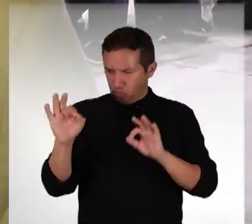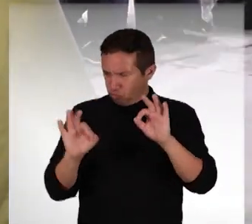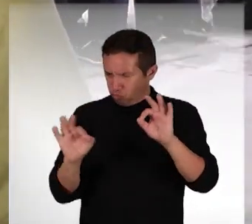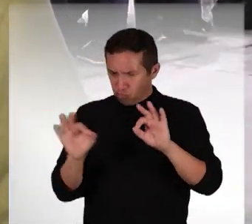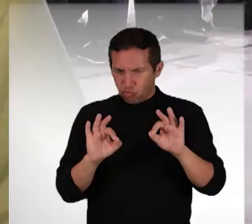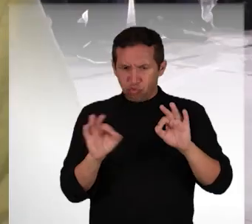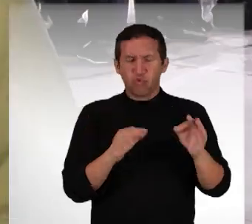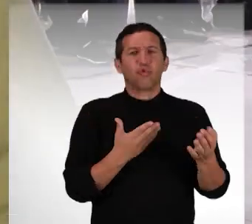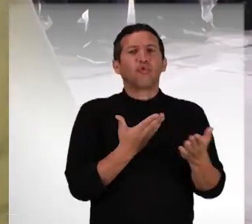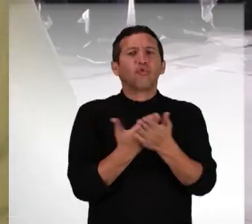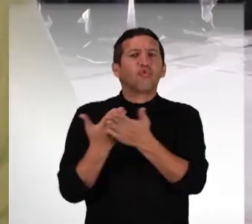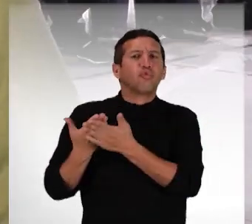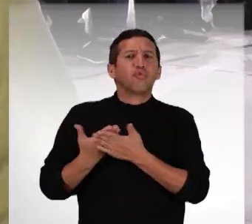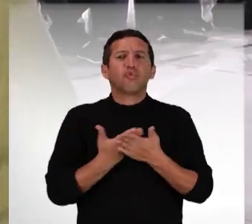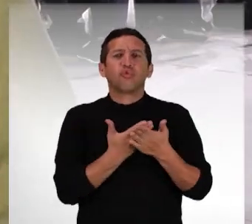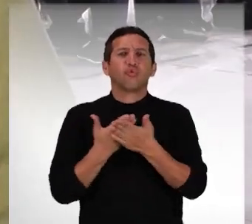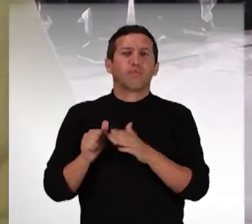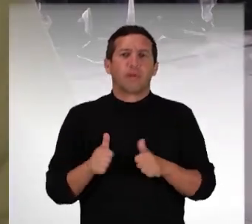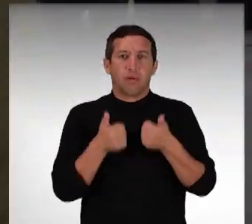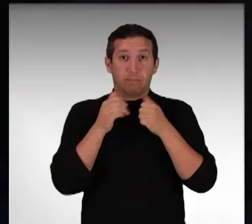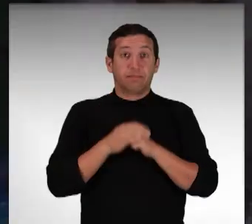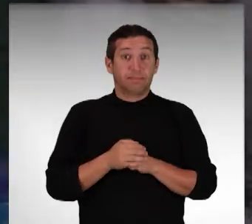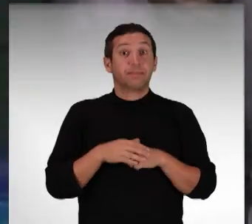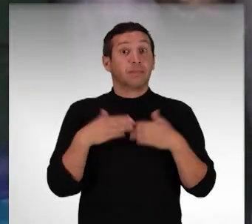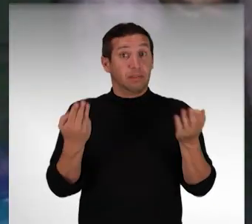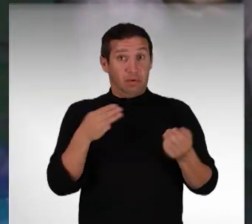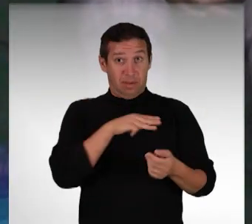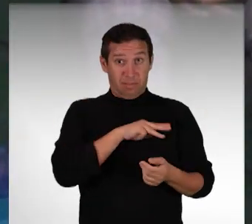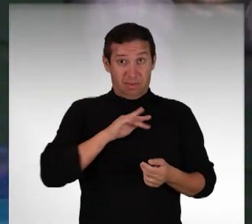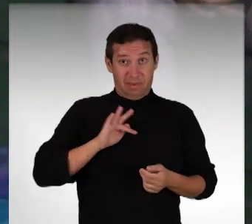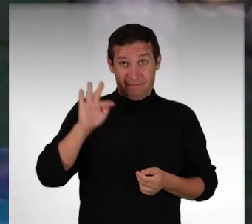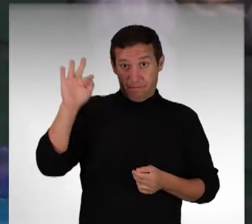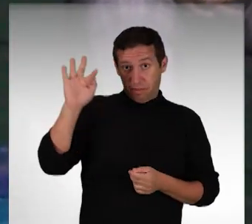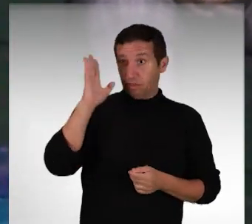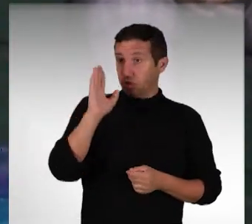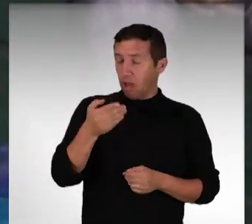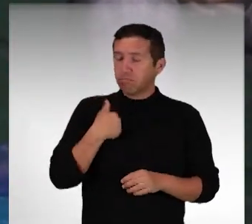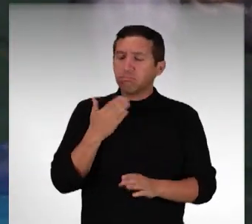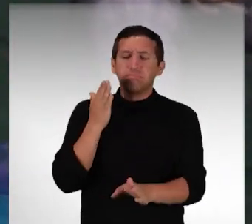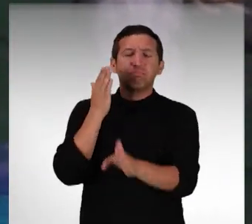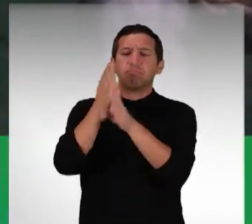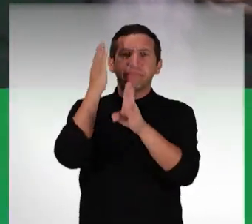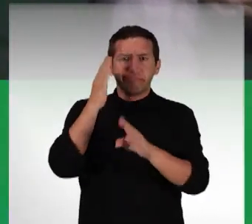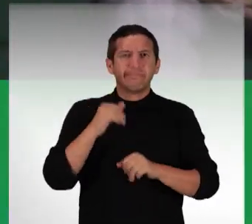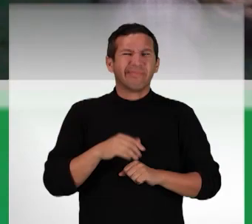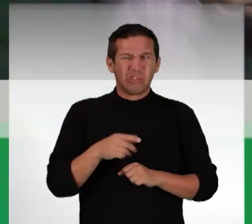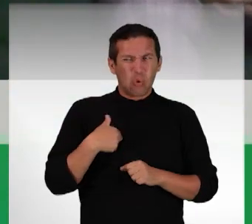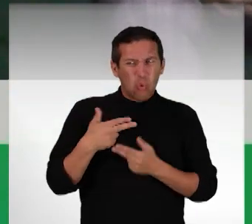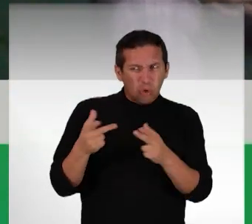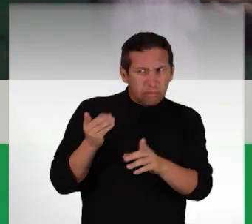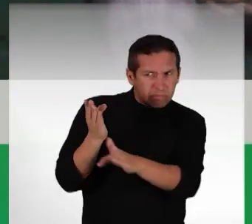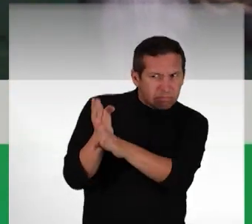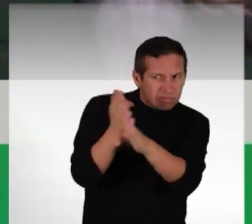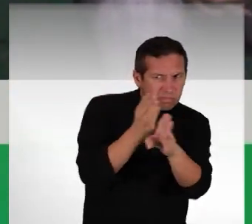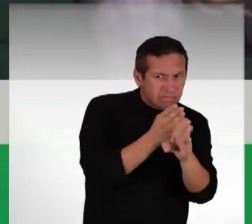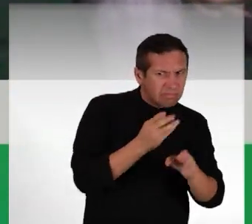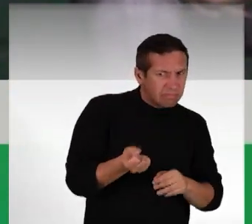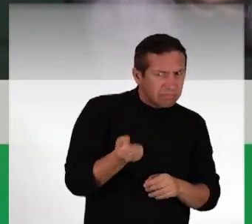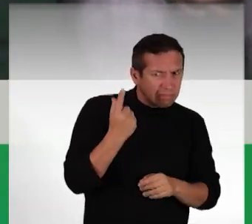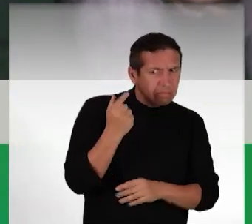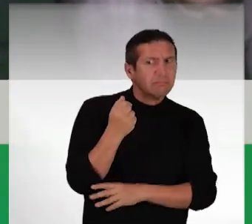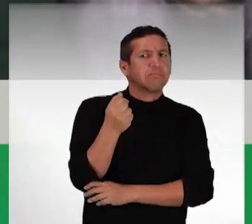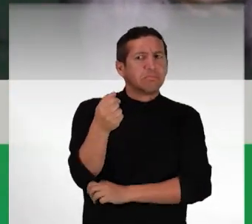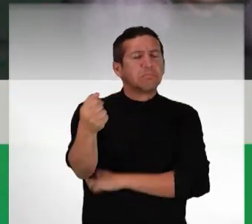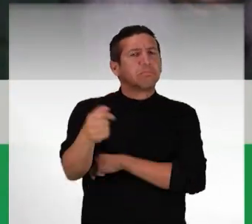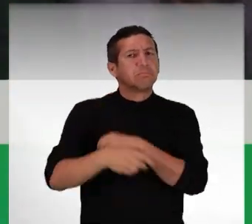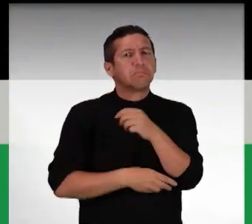mas um estudo mais próximo com a população. Segundo o MPF, já foram identificadas inconsistências nas respostas